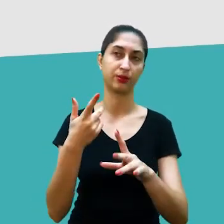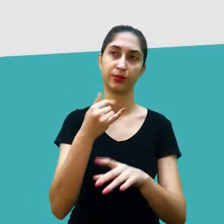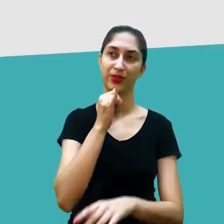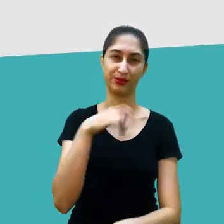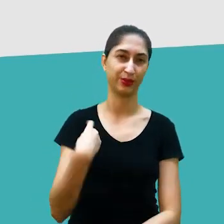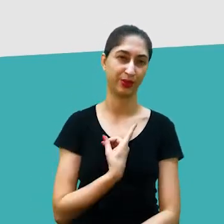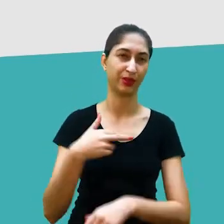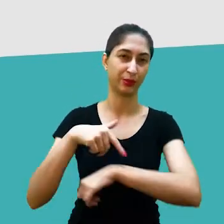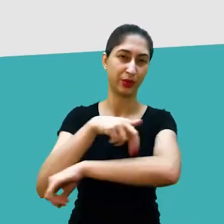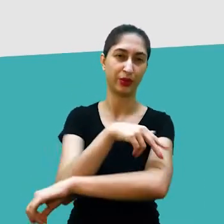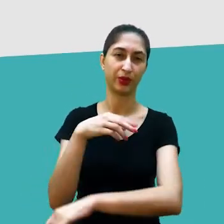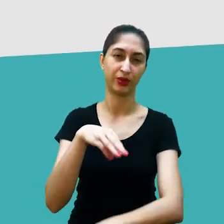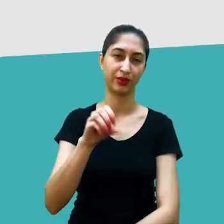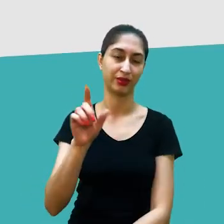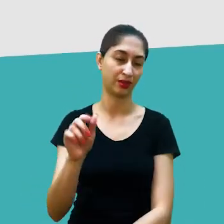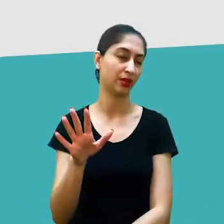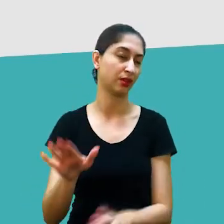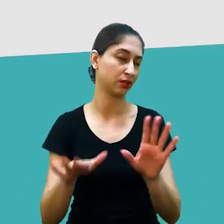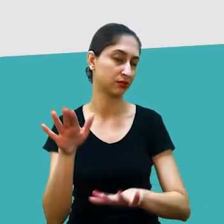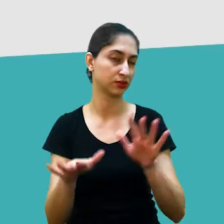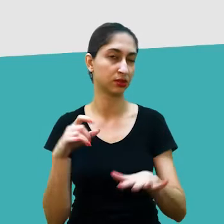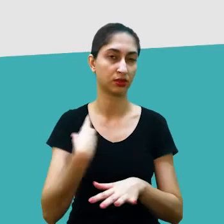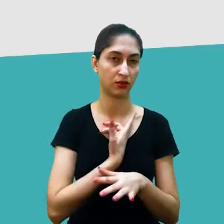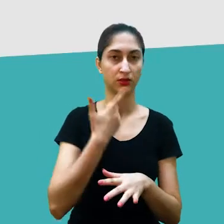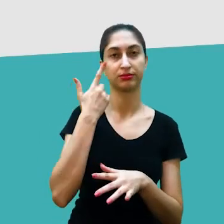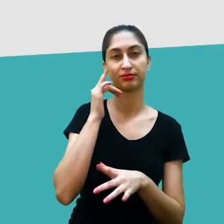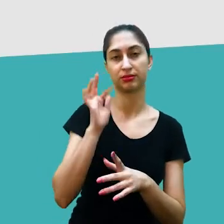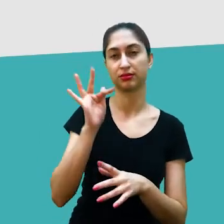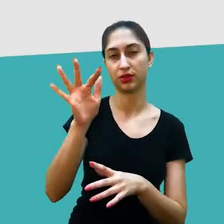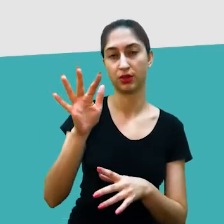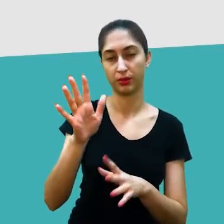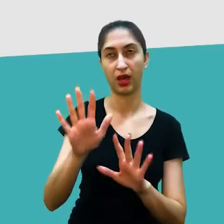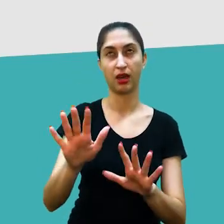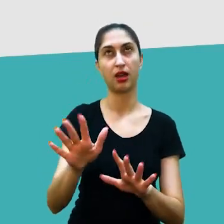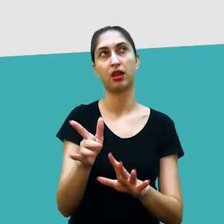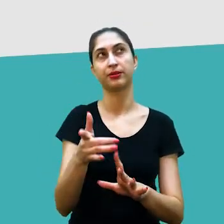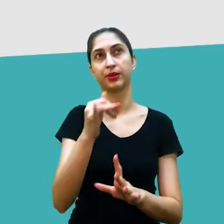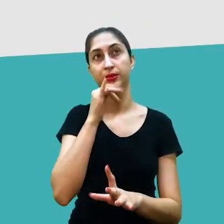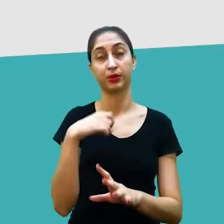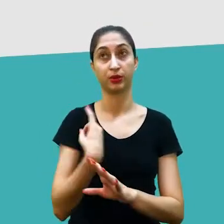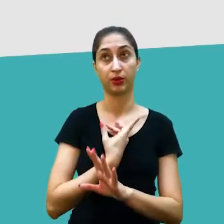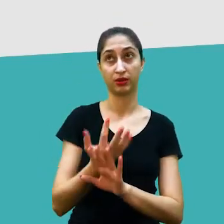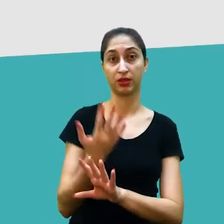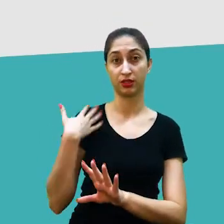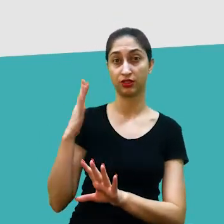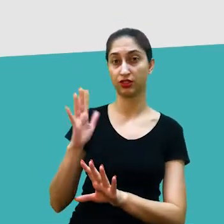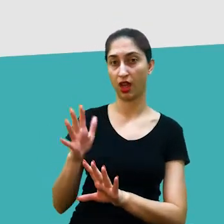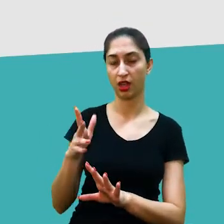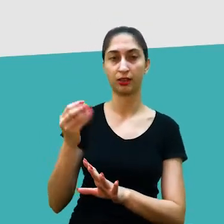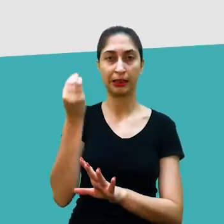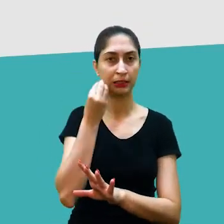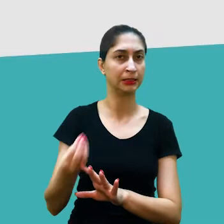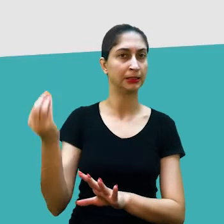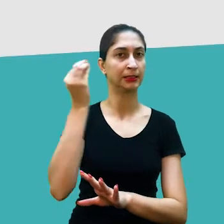moda, a gente é um pouco presunçoso, às vezes, eu acho, mas quando a gente diz que a gente já vinha buscando uma solução